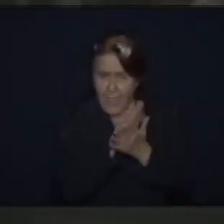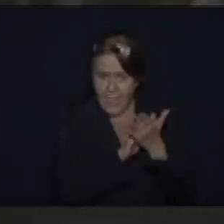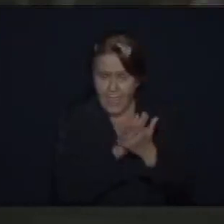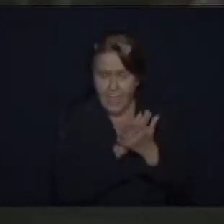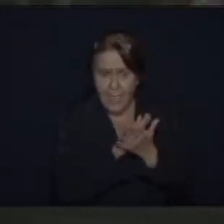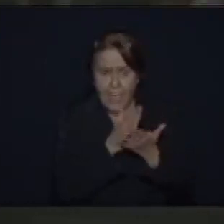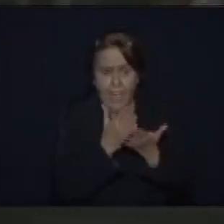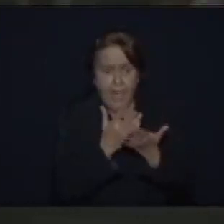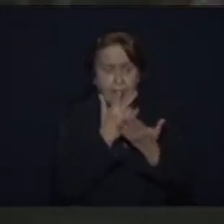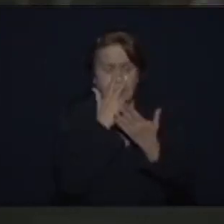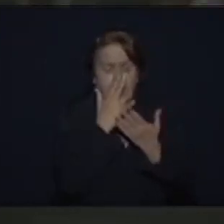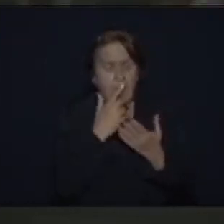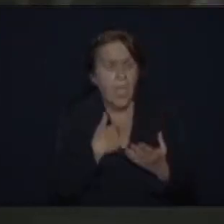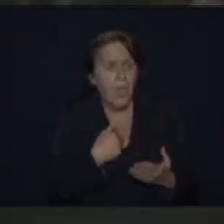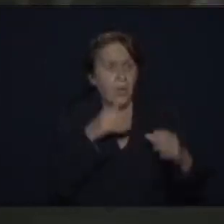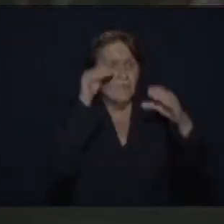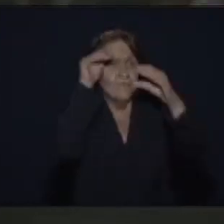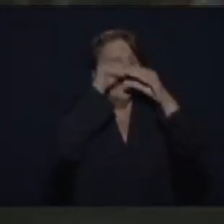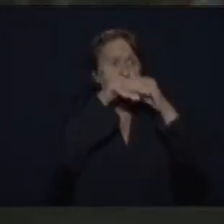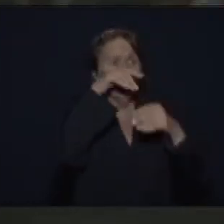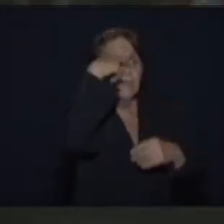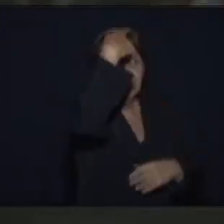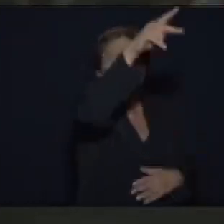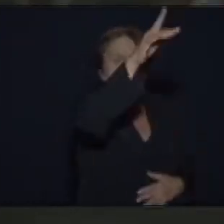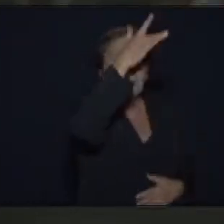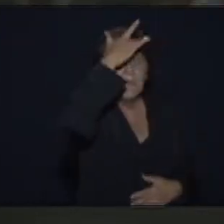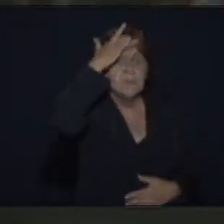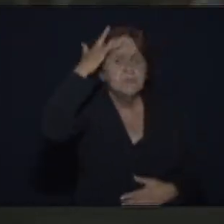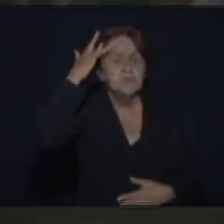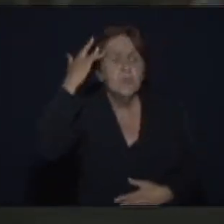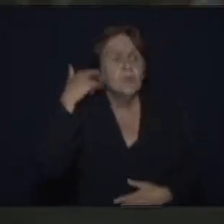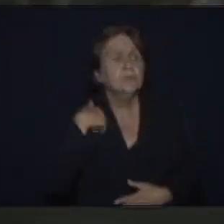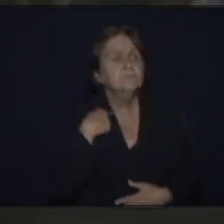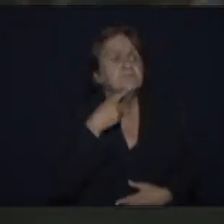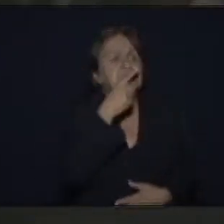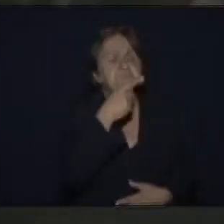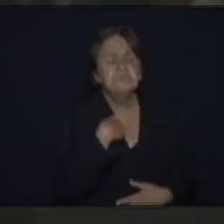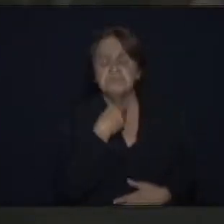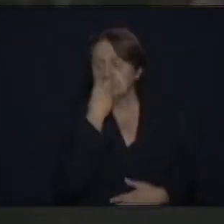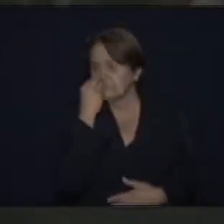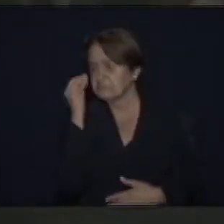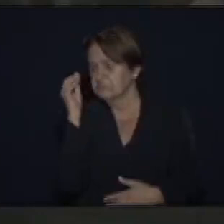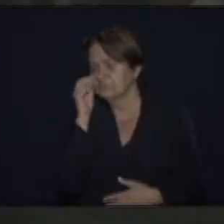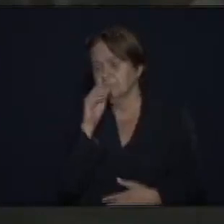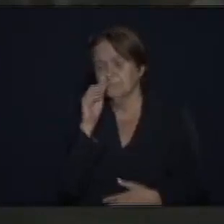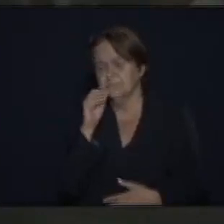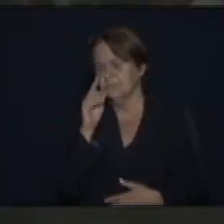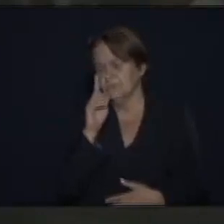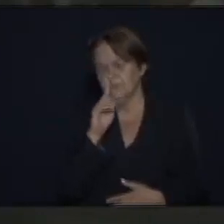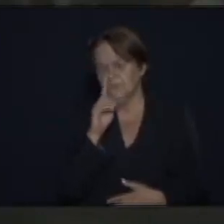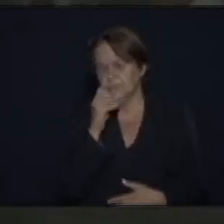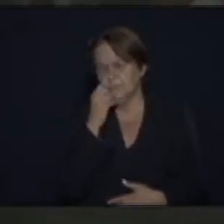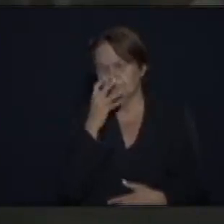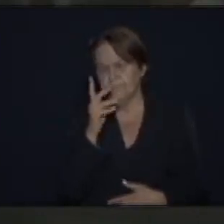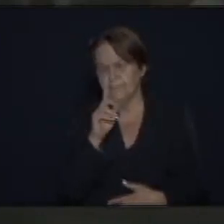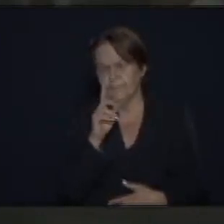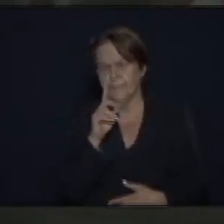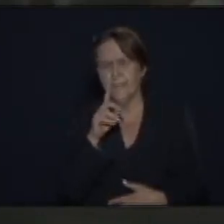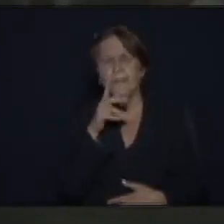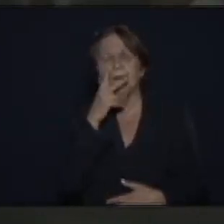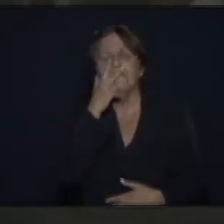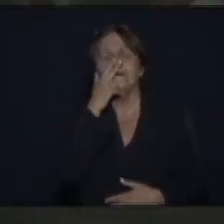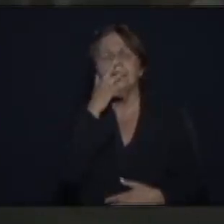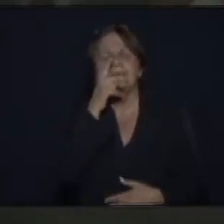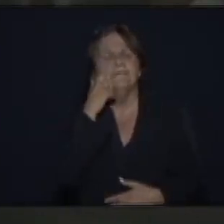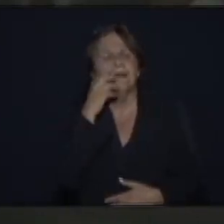todos nós e para pessoas para instituições que nós não nos importamos E qual é o maior sinal que a gente não